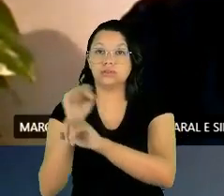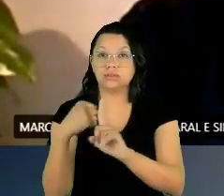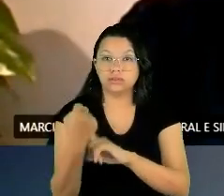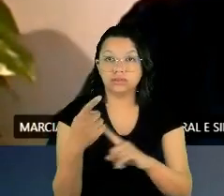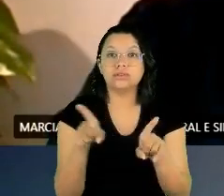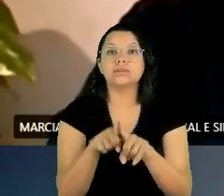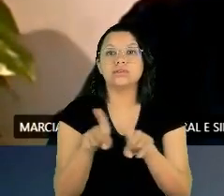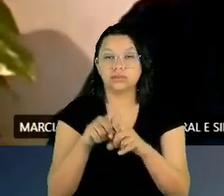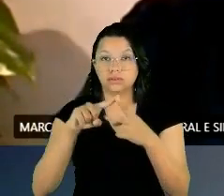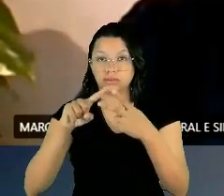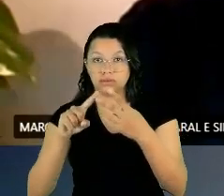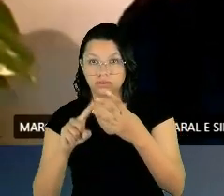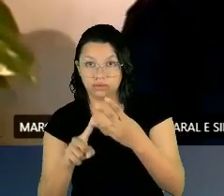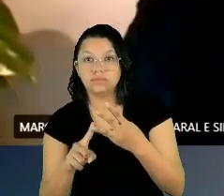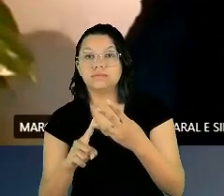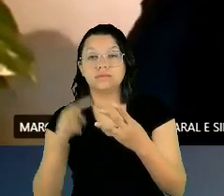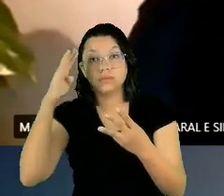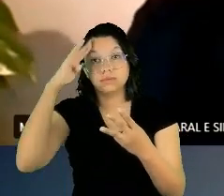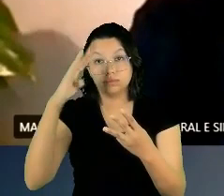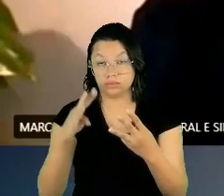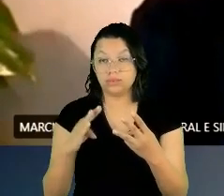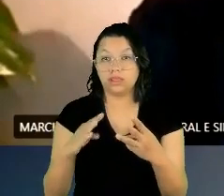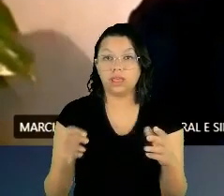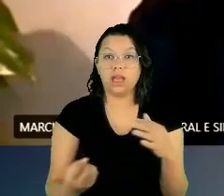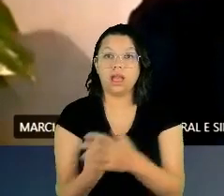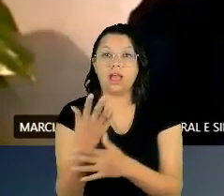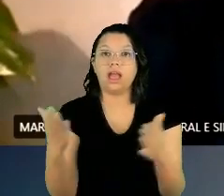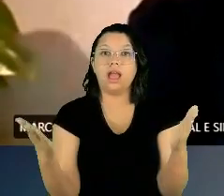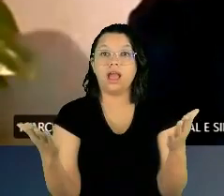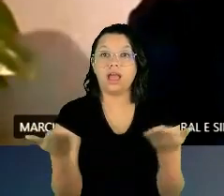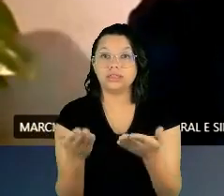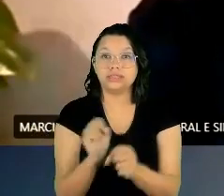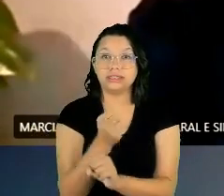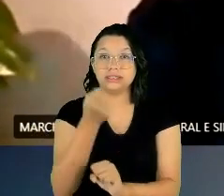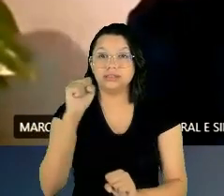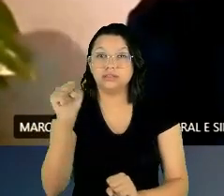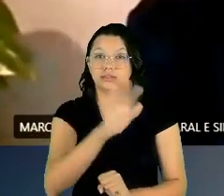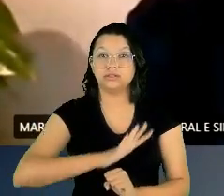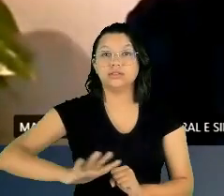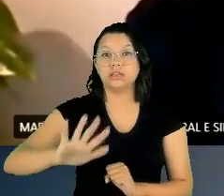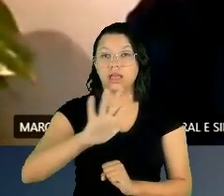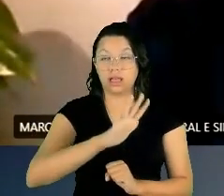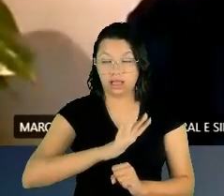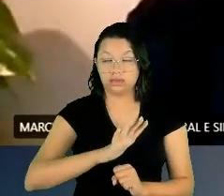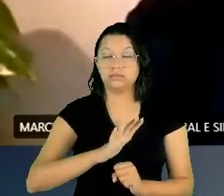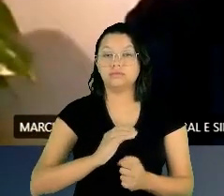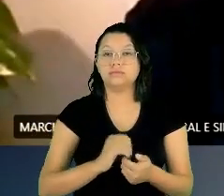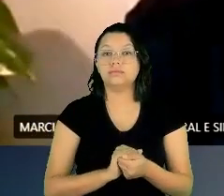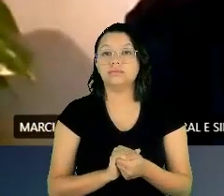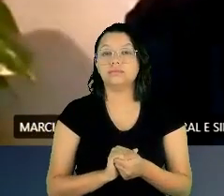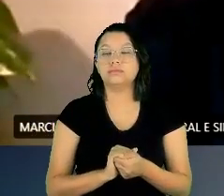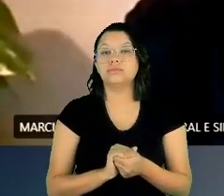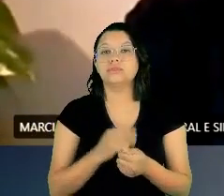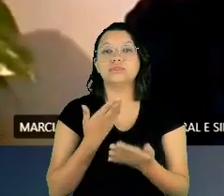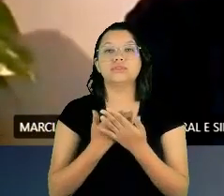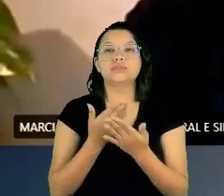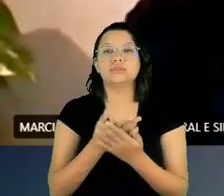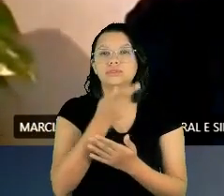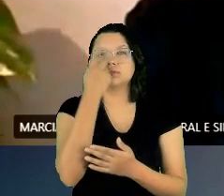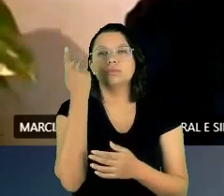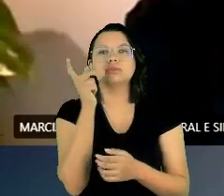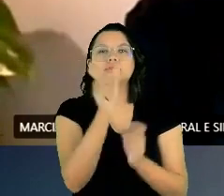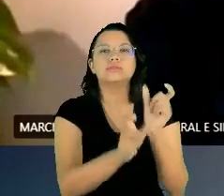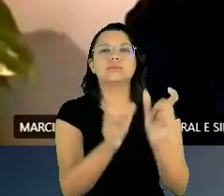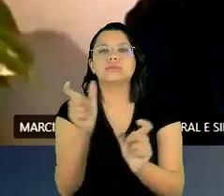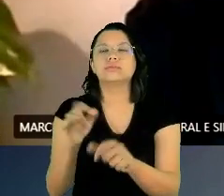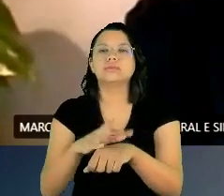psicologia evolutiva, principalmente, né, para citar as principais, formando essa grande área. A psiquiatria entrou depois. Então,